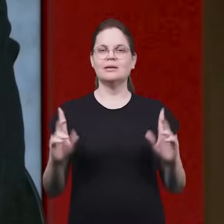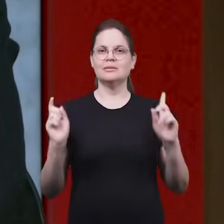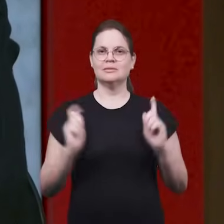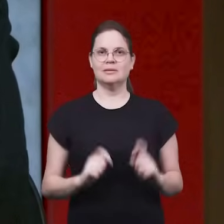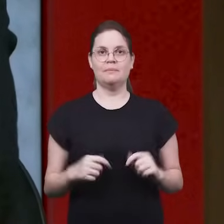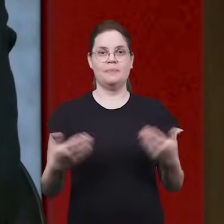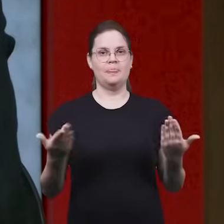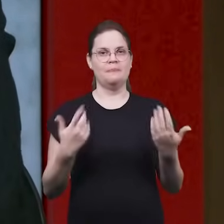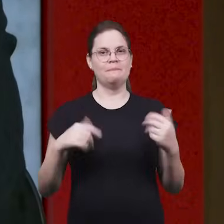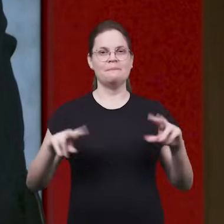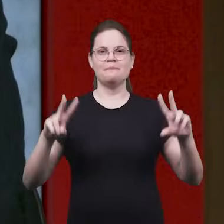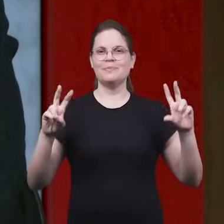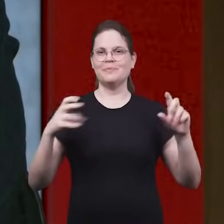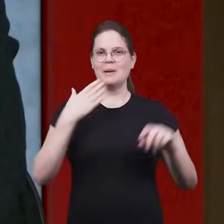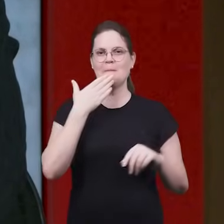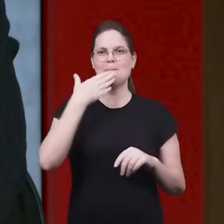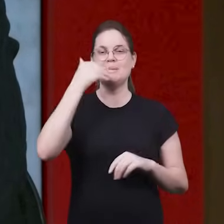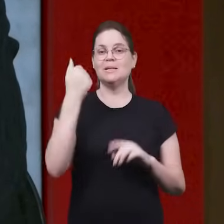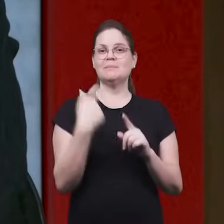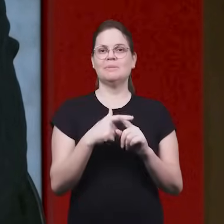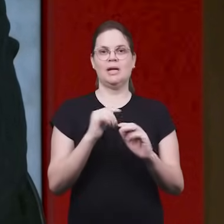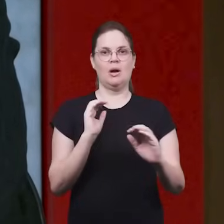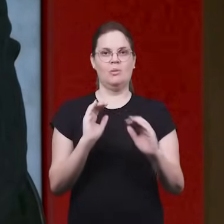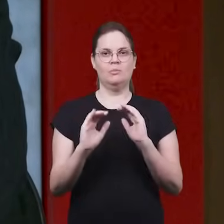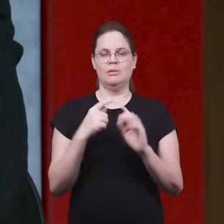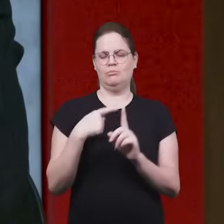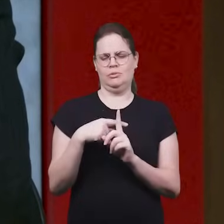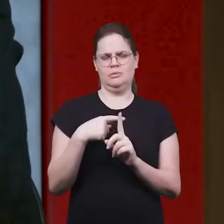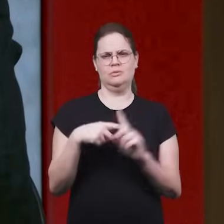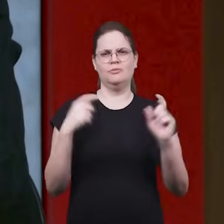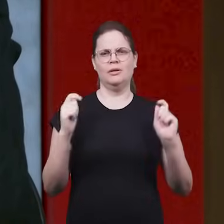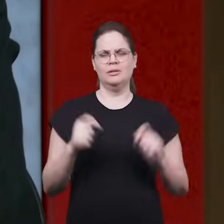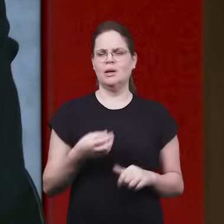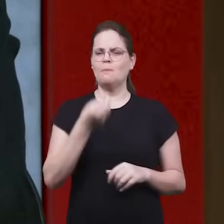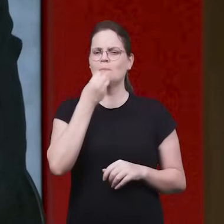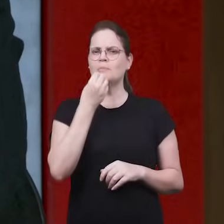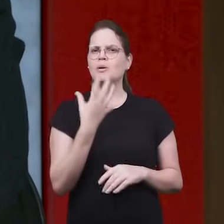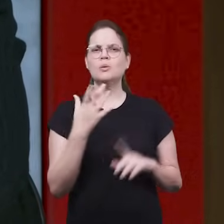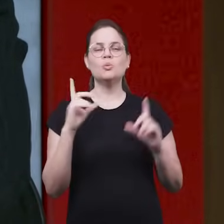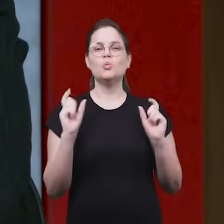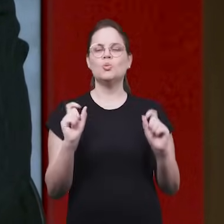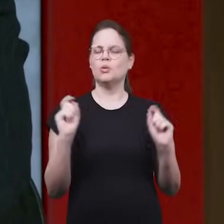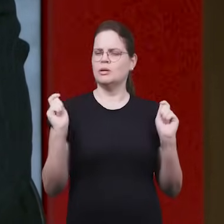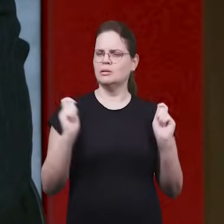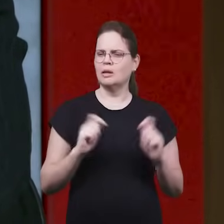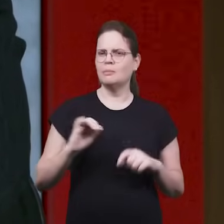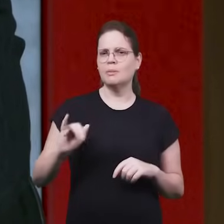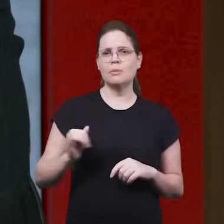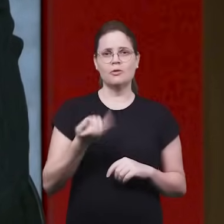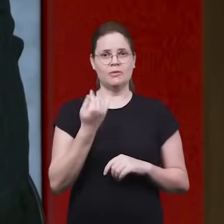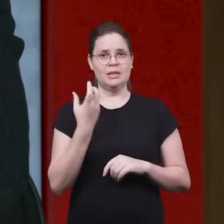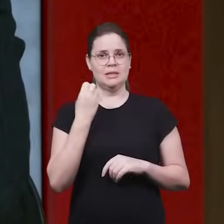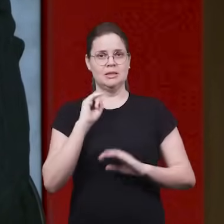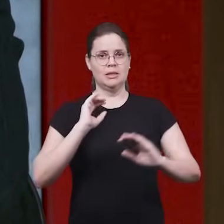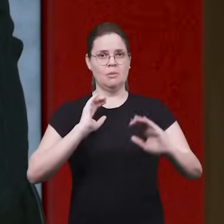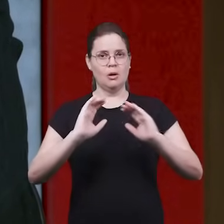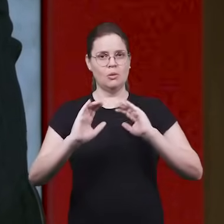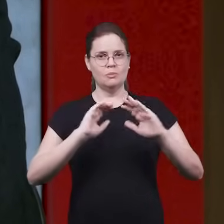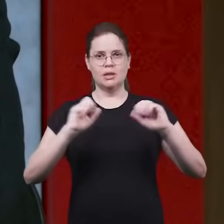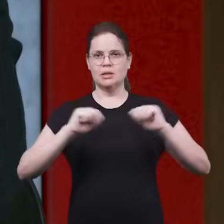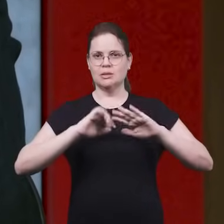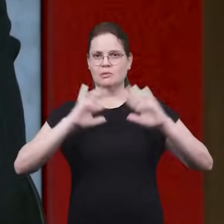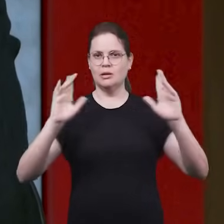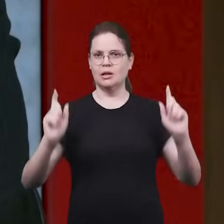o assunto é até melhor, né, pastor? A comunicação positiva, os benefícios de quem transmite uma